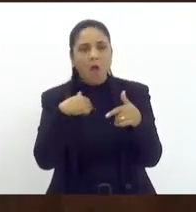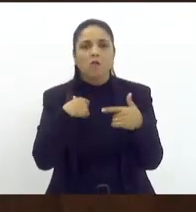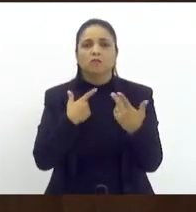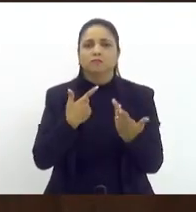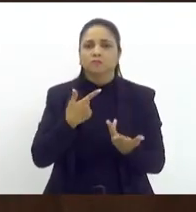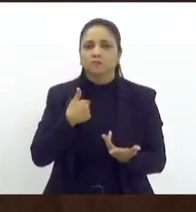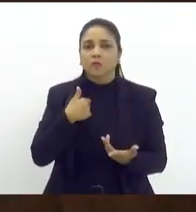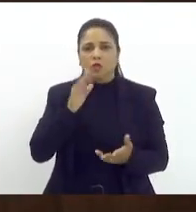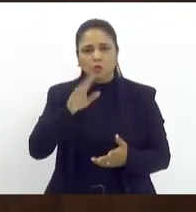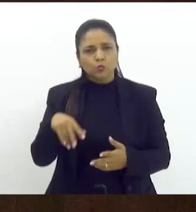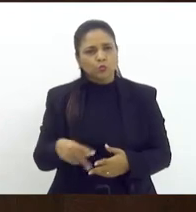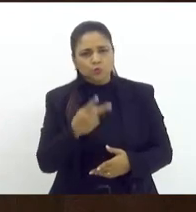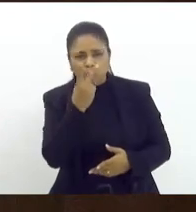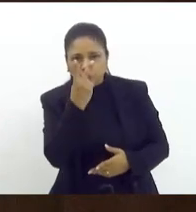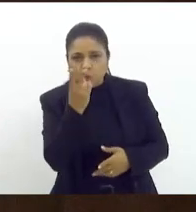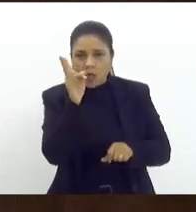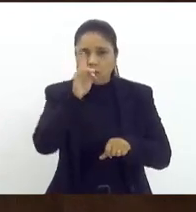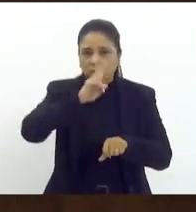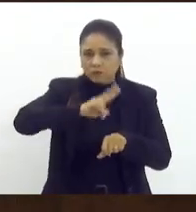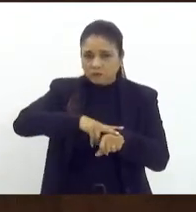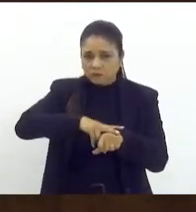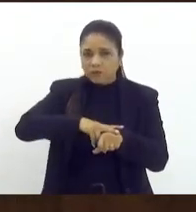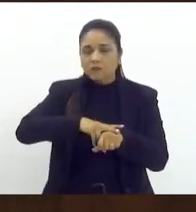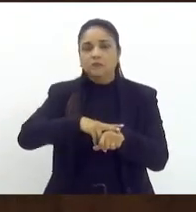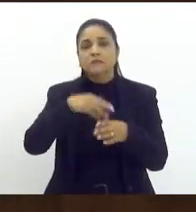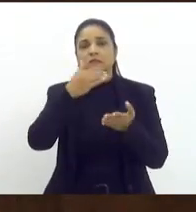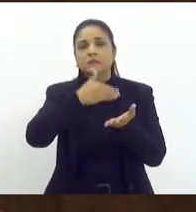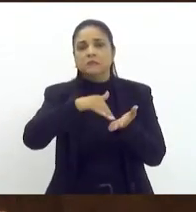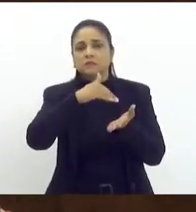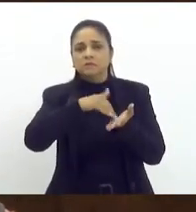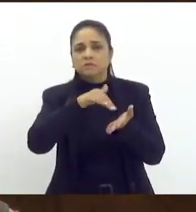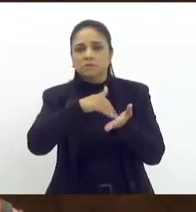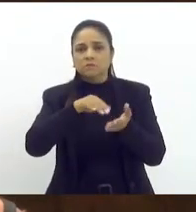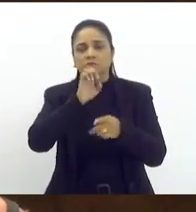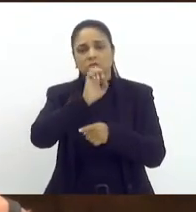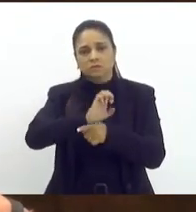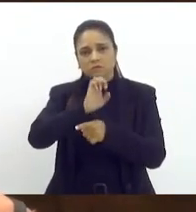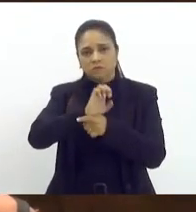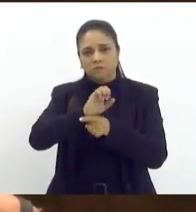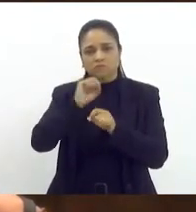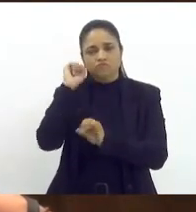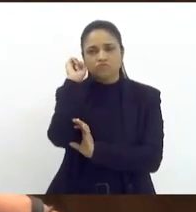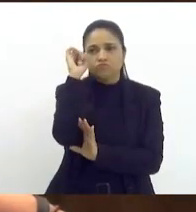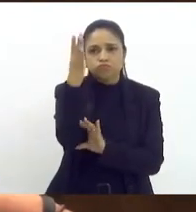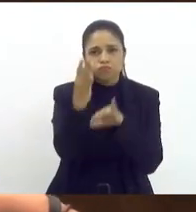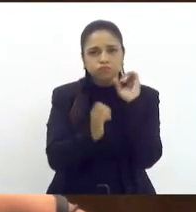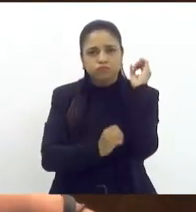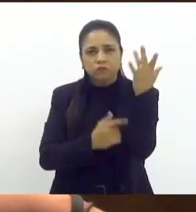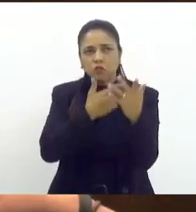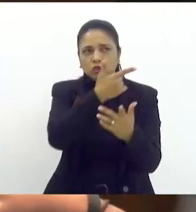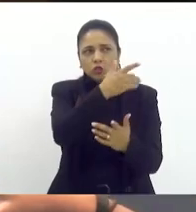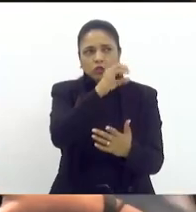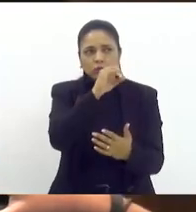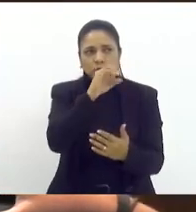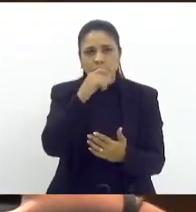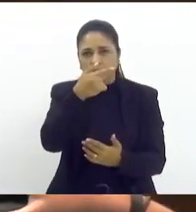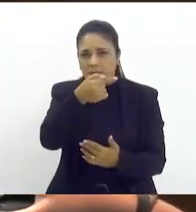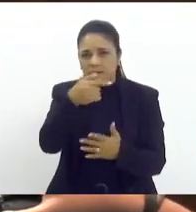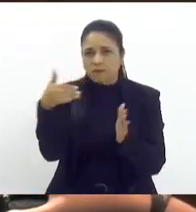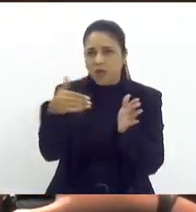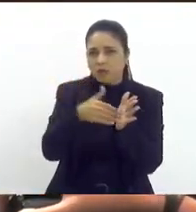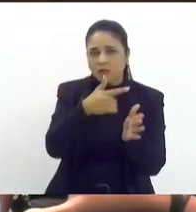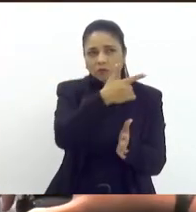sabe eu fui duas vezes secretário Estadual do ambiente né em 2007 no início de 2008